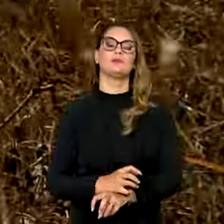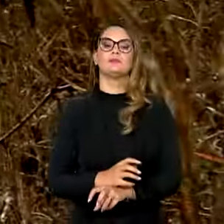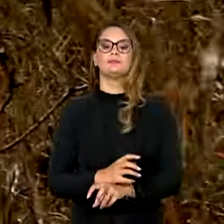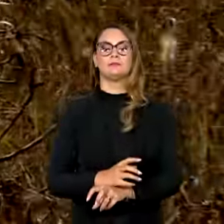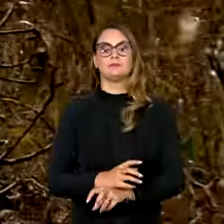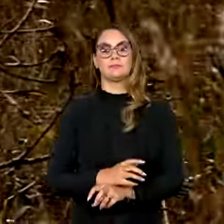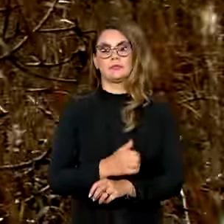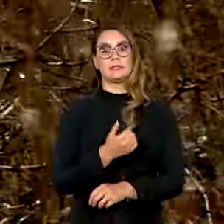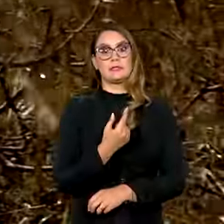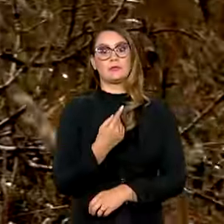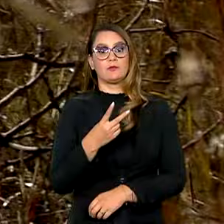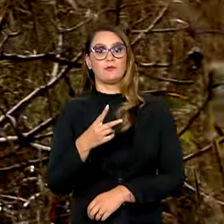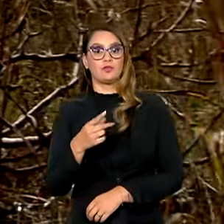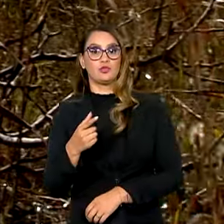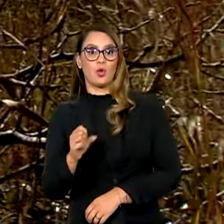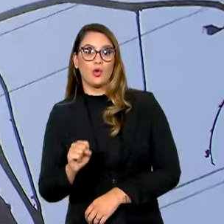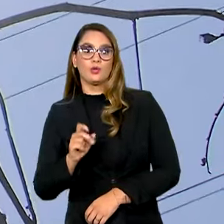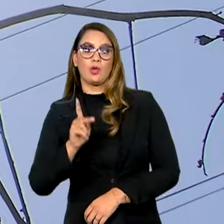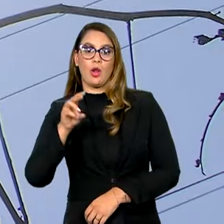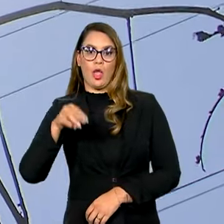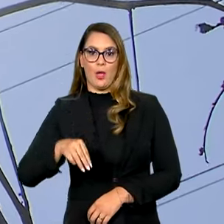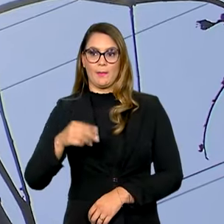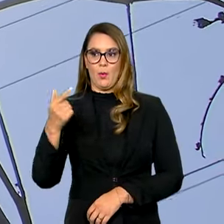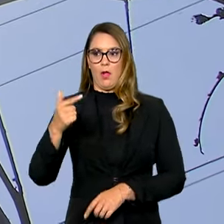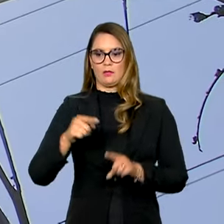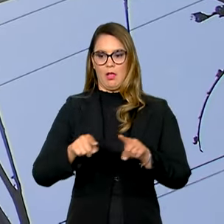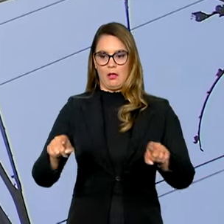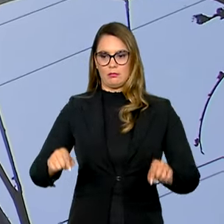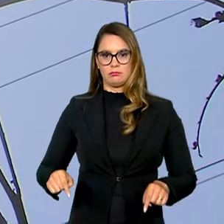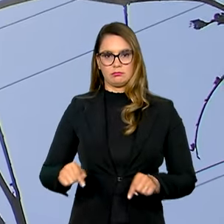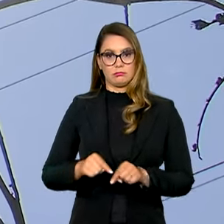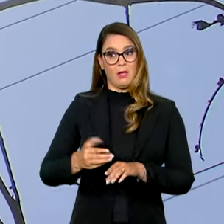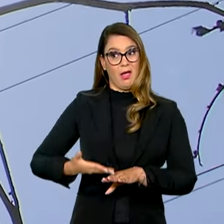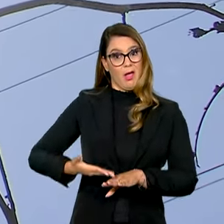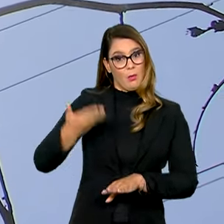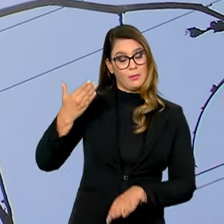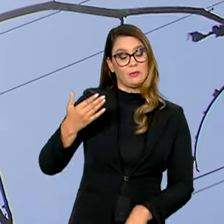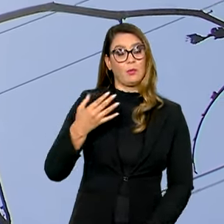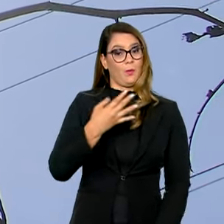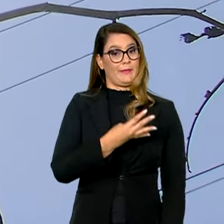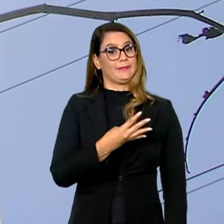7828 km qu o que representa uma alta de 43%